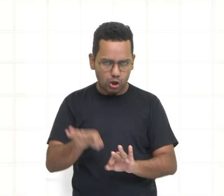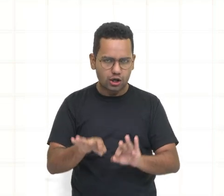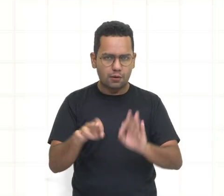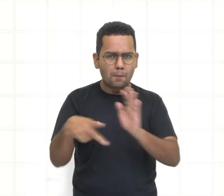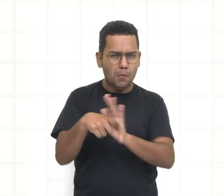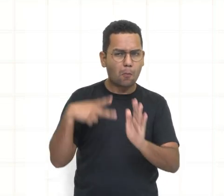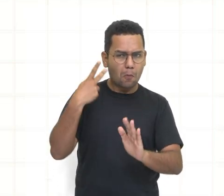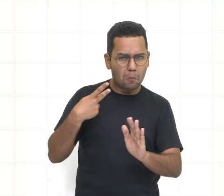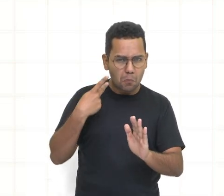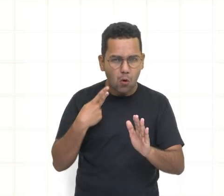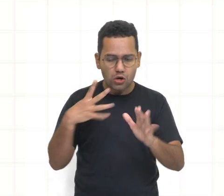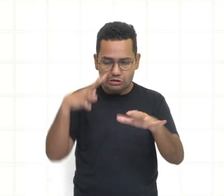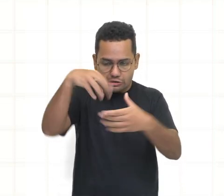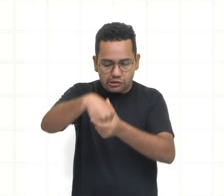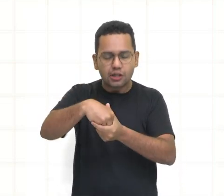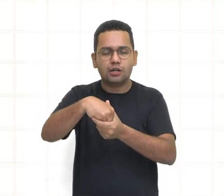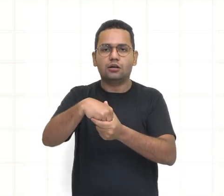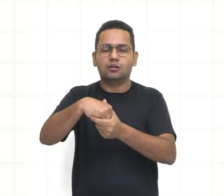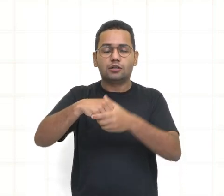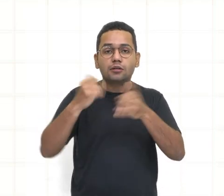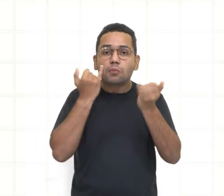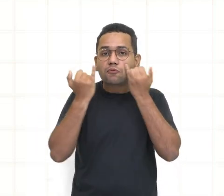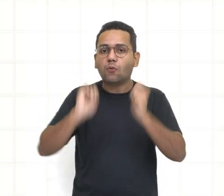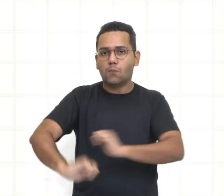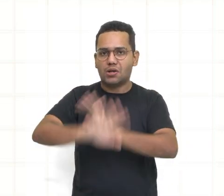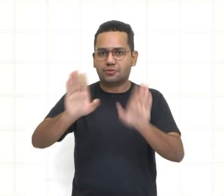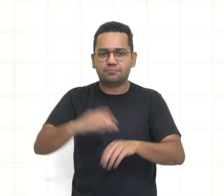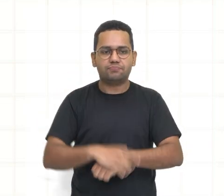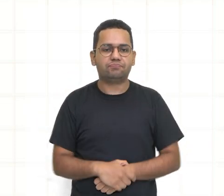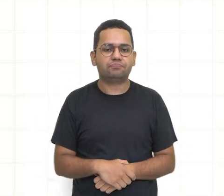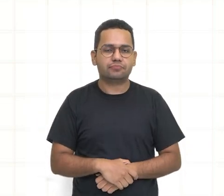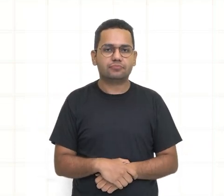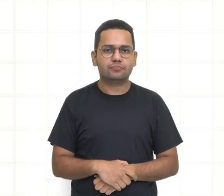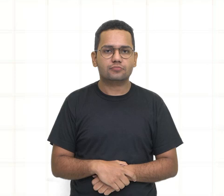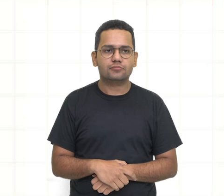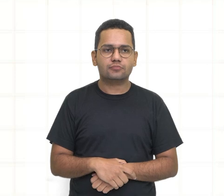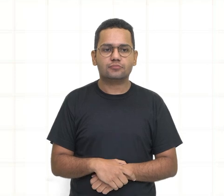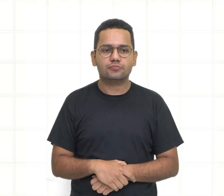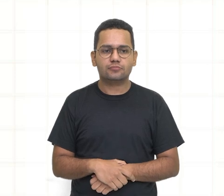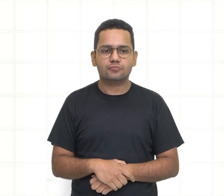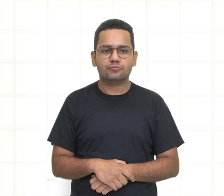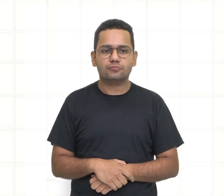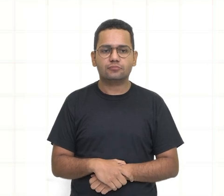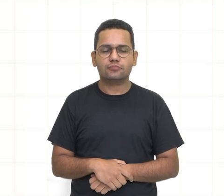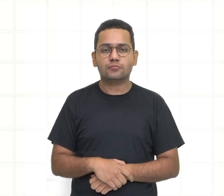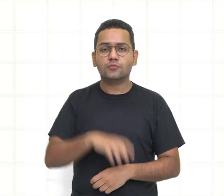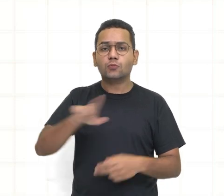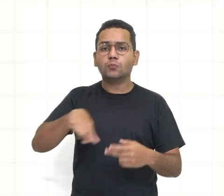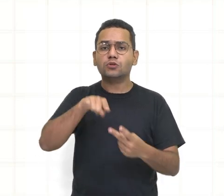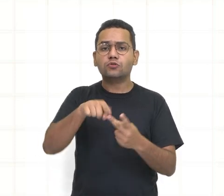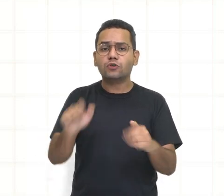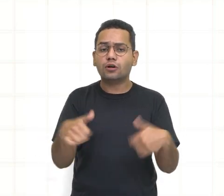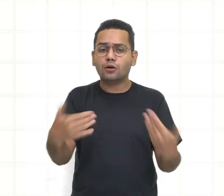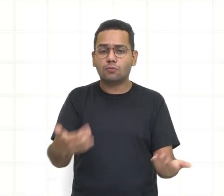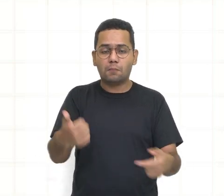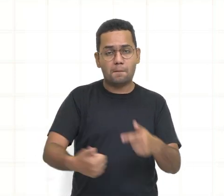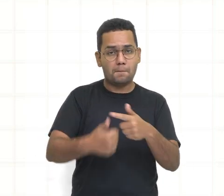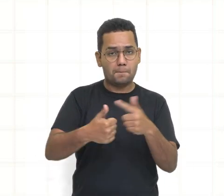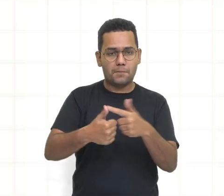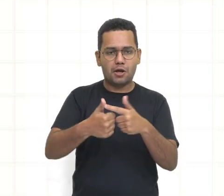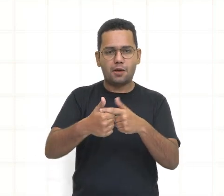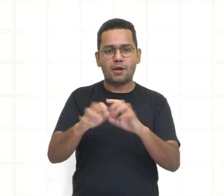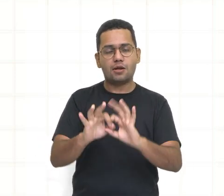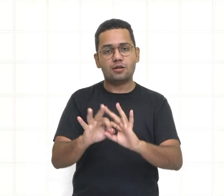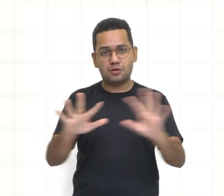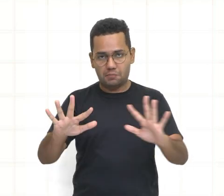Soviética. Glasnost significa transparência e ela, além de outras coisas, propunha ali libertar os